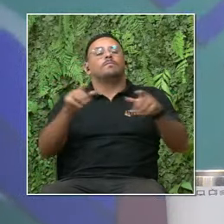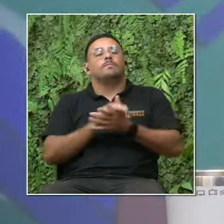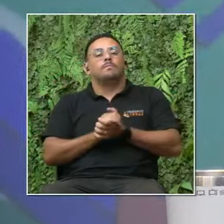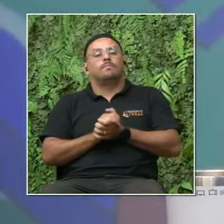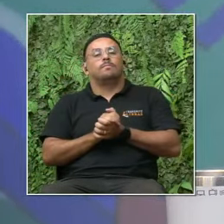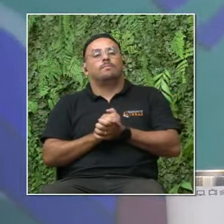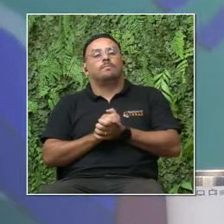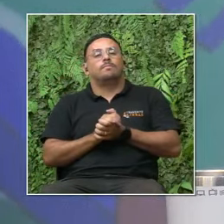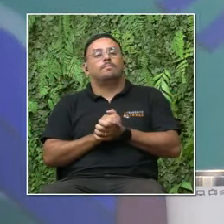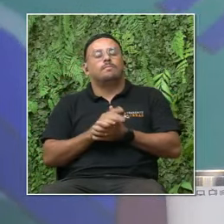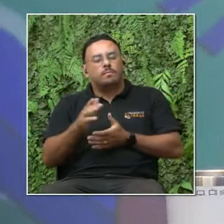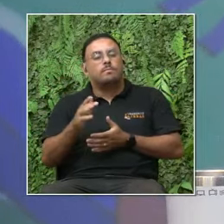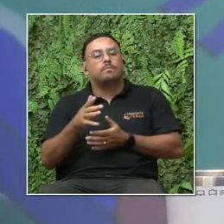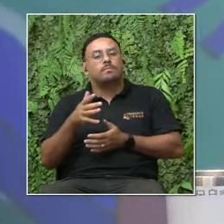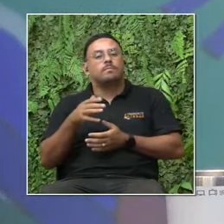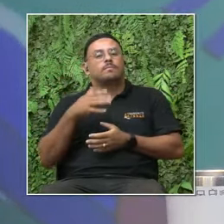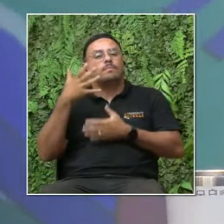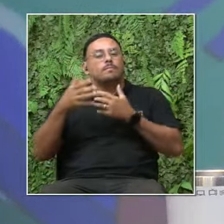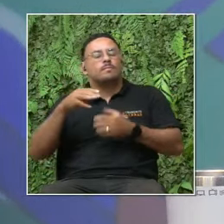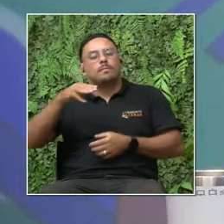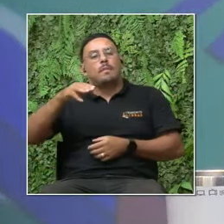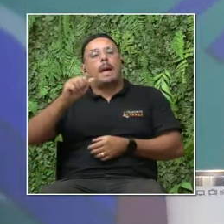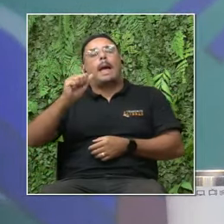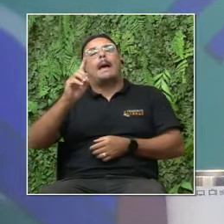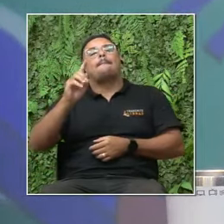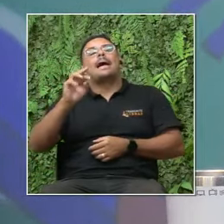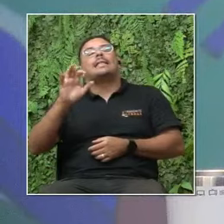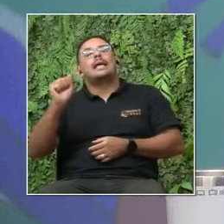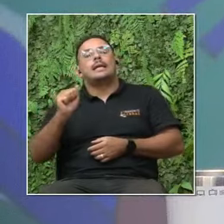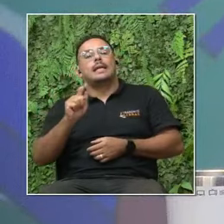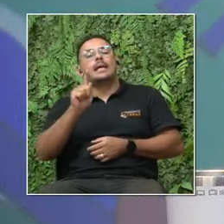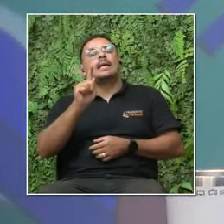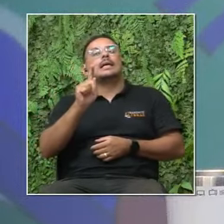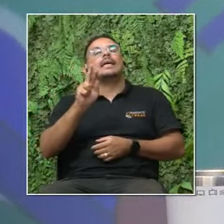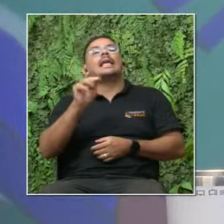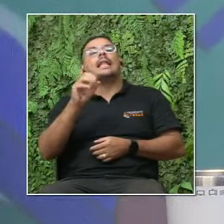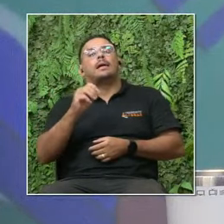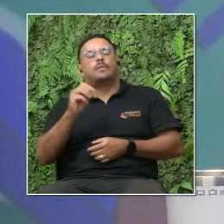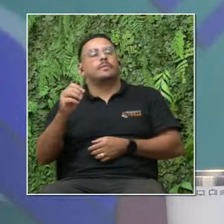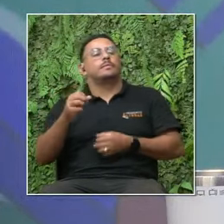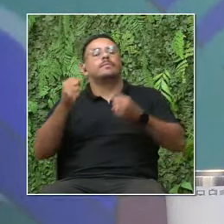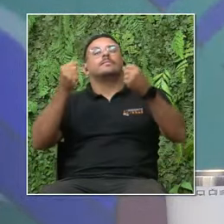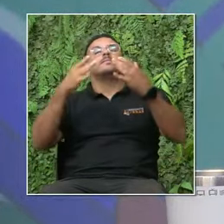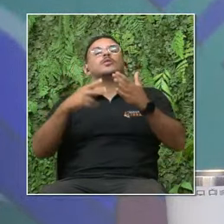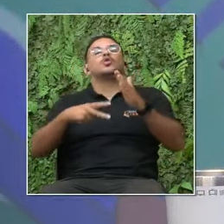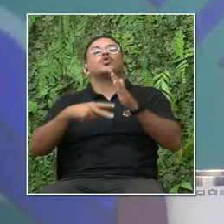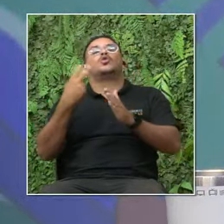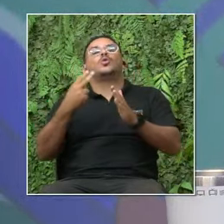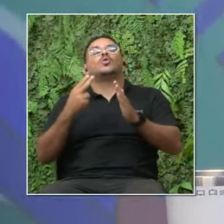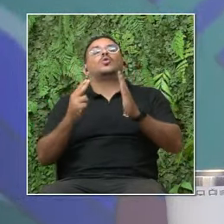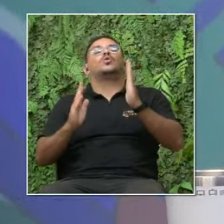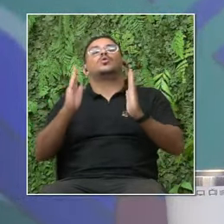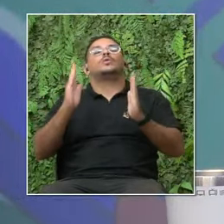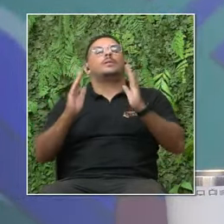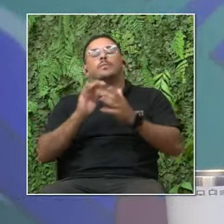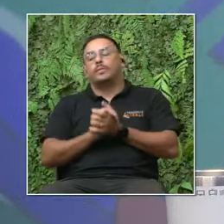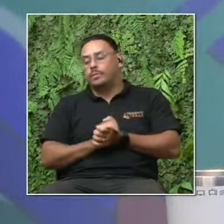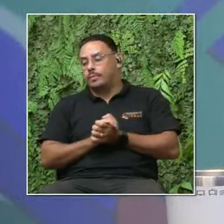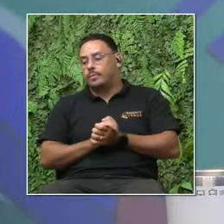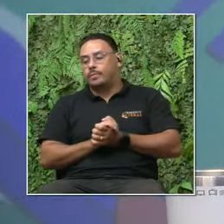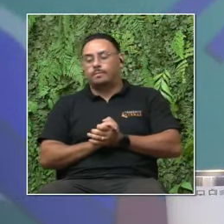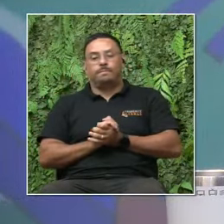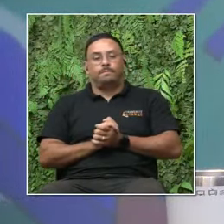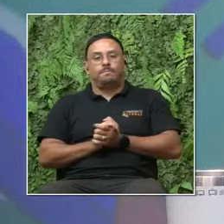nossos narradores Eduardo madeira e Guilherme Melo para contar a história do segundo tempo toca as vinhetas aí põe